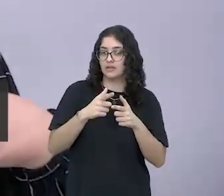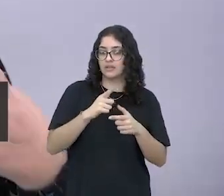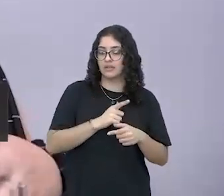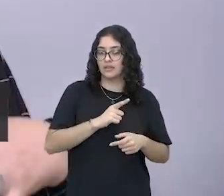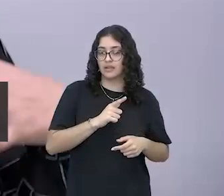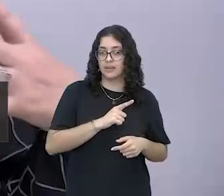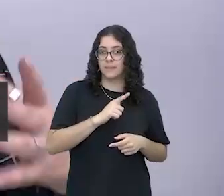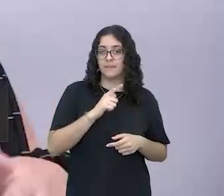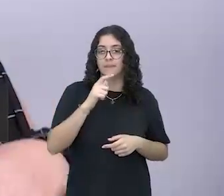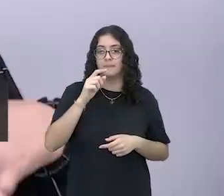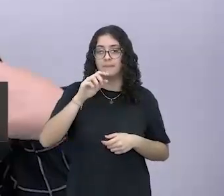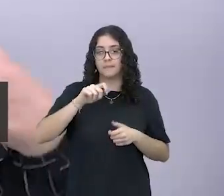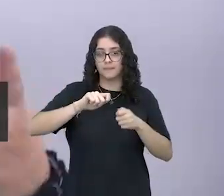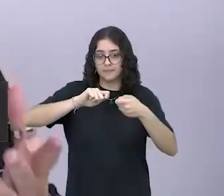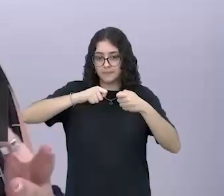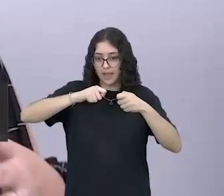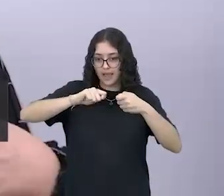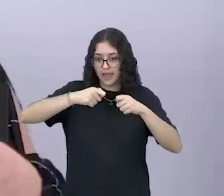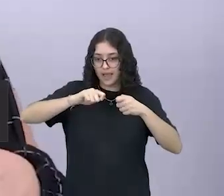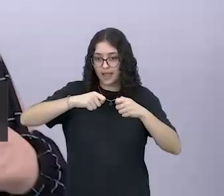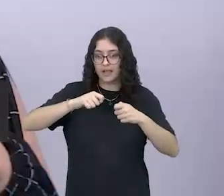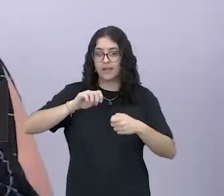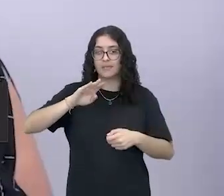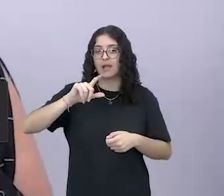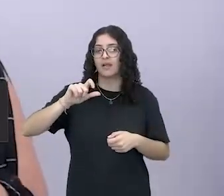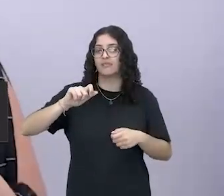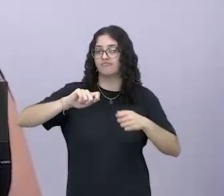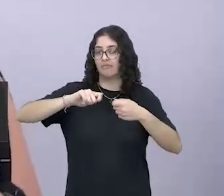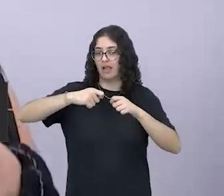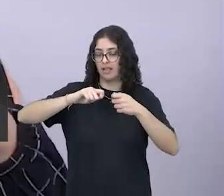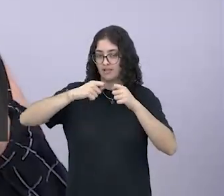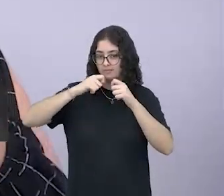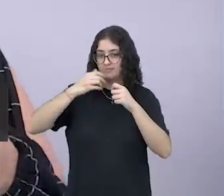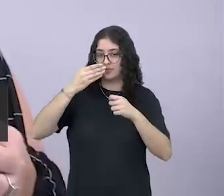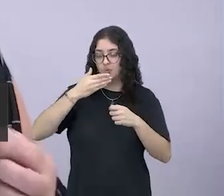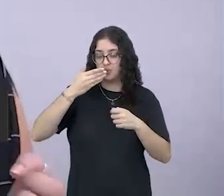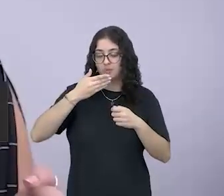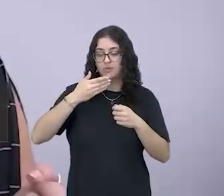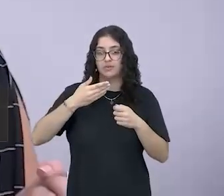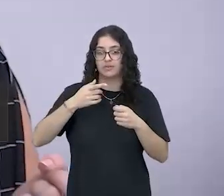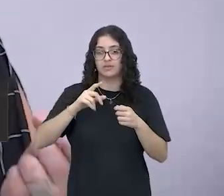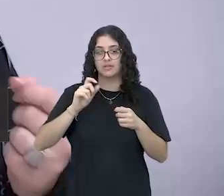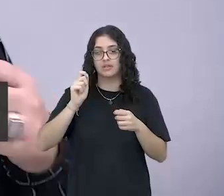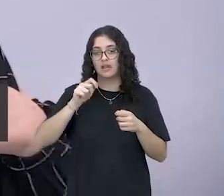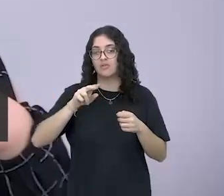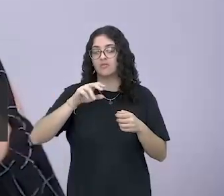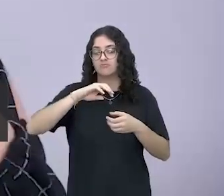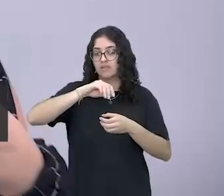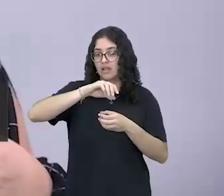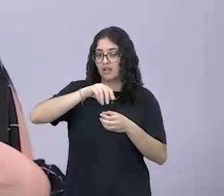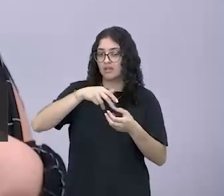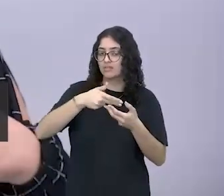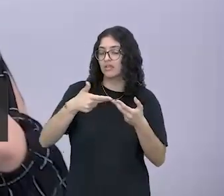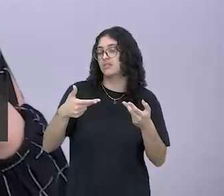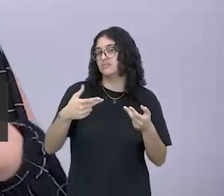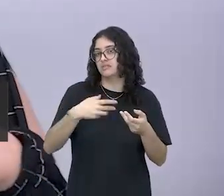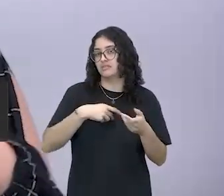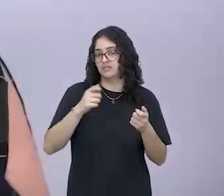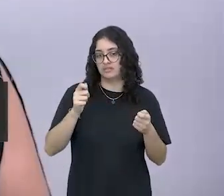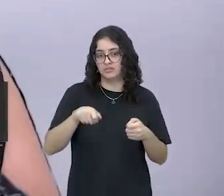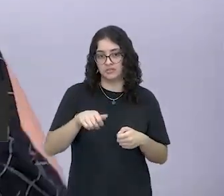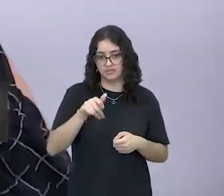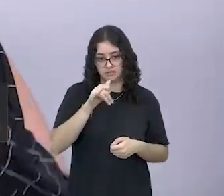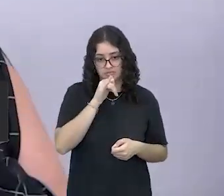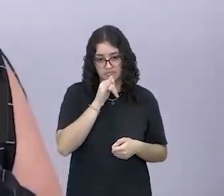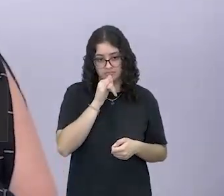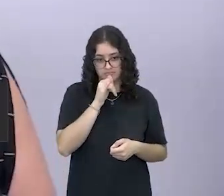né? Tudo bem, é uma escola particular, ele acaba desembolsando. Mas temos outras formas, podemos usar tampinhas de garrafa. Sim. Tem outras formas. É que assim, o que eu quis